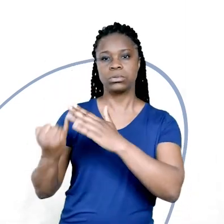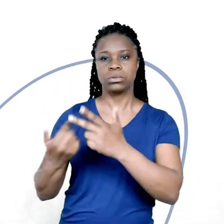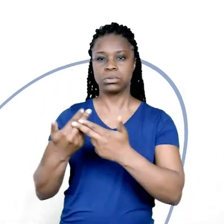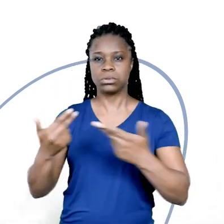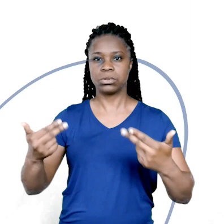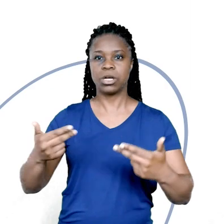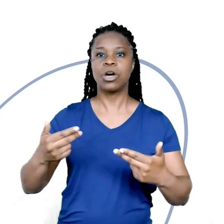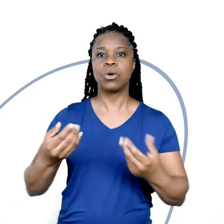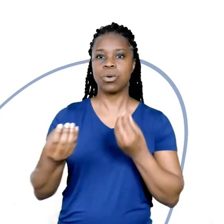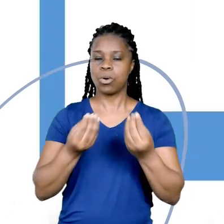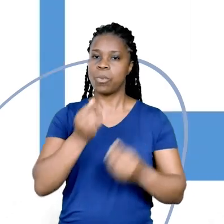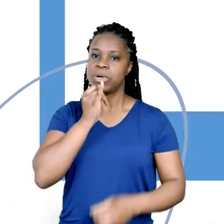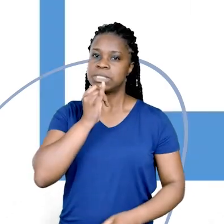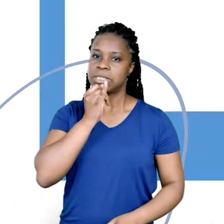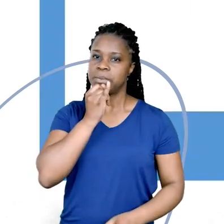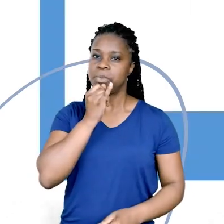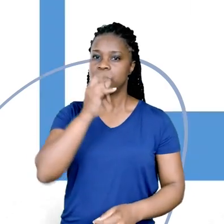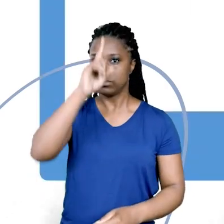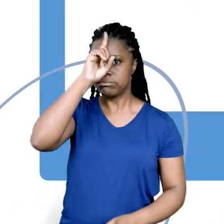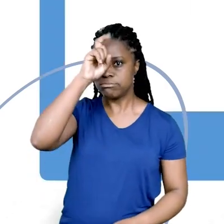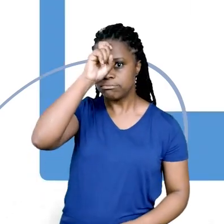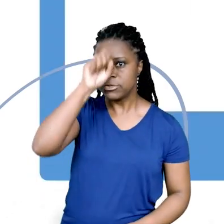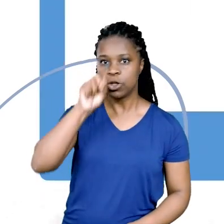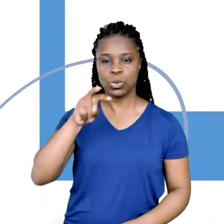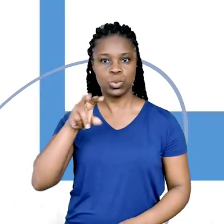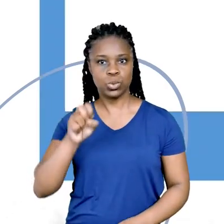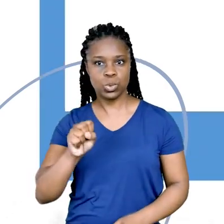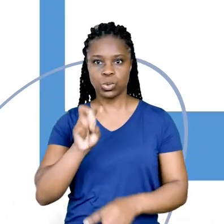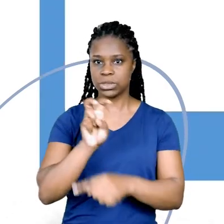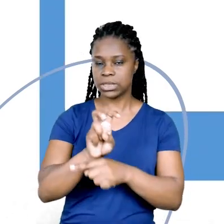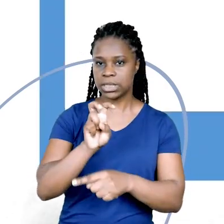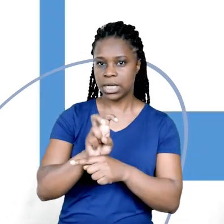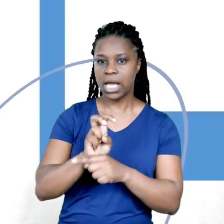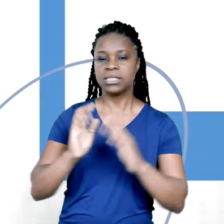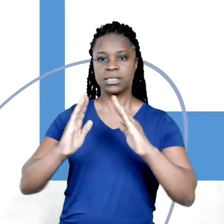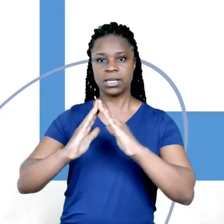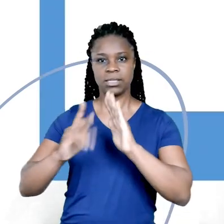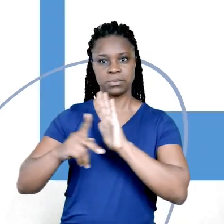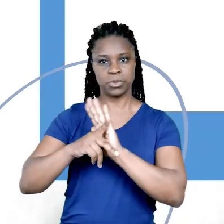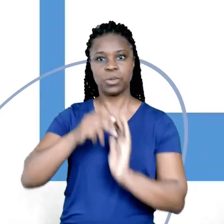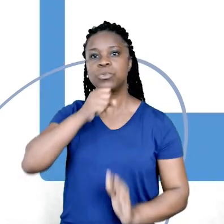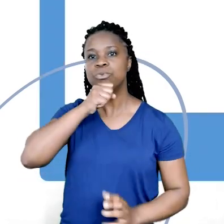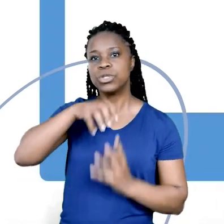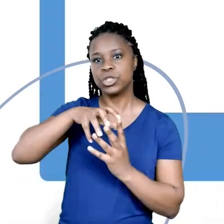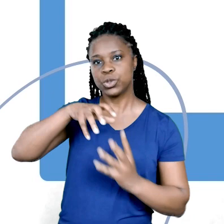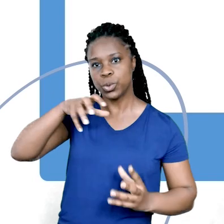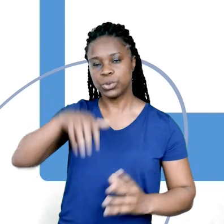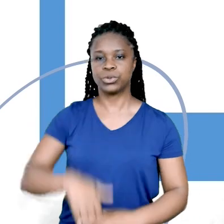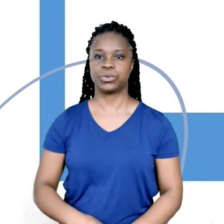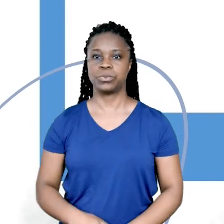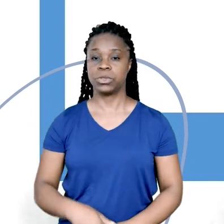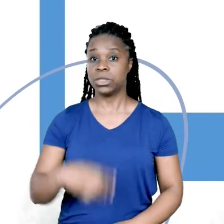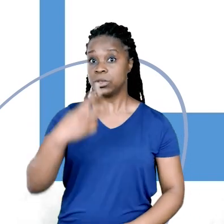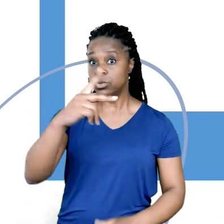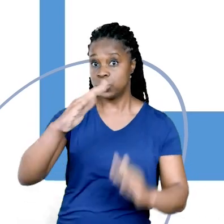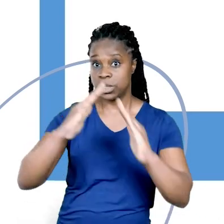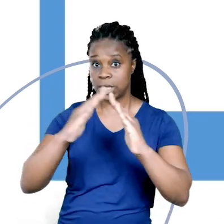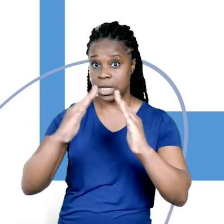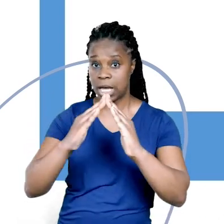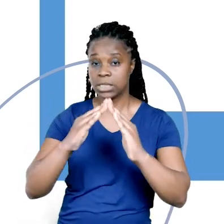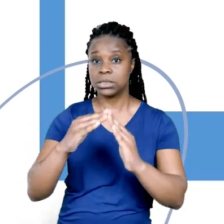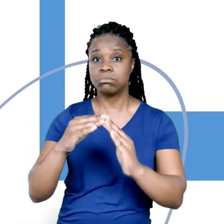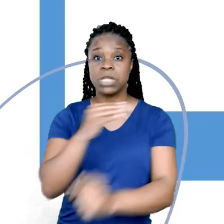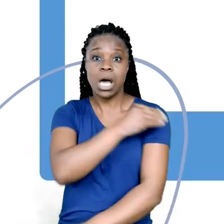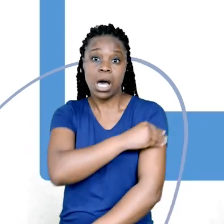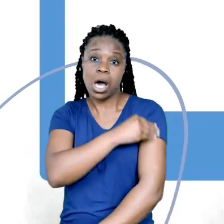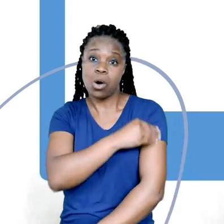ambientes institucionais, como serviços de saúde, creches e lares para idosos. No domicílio, o uso